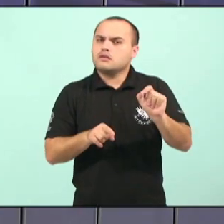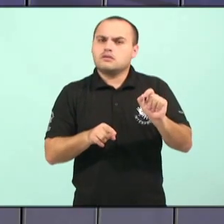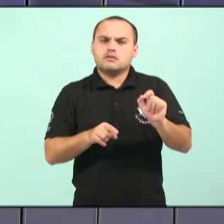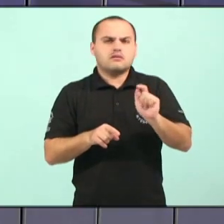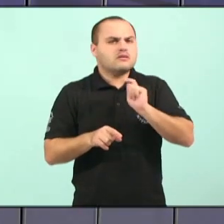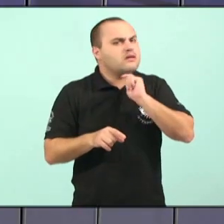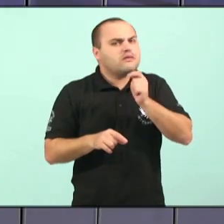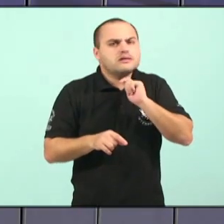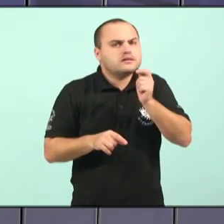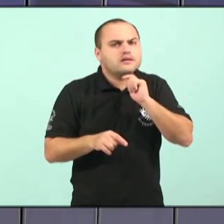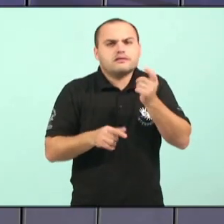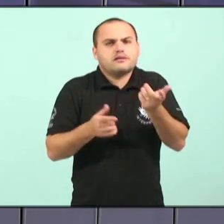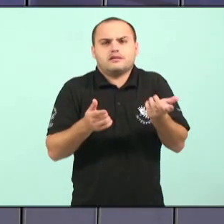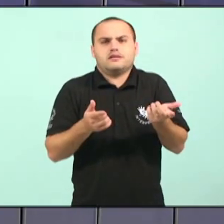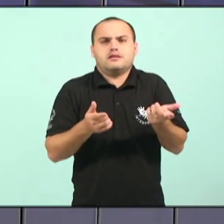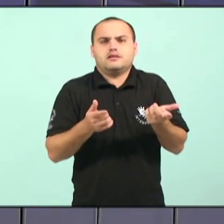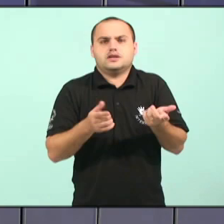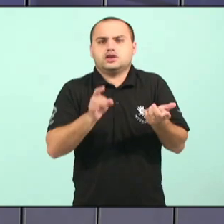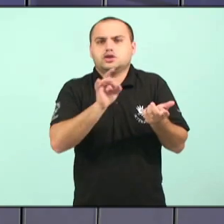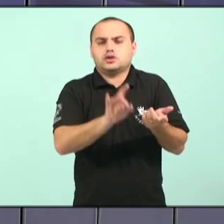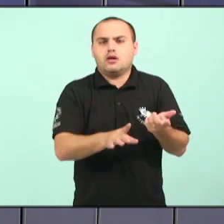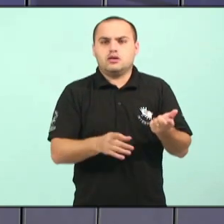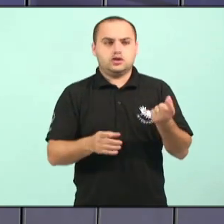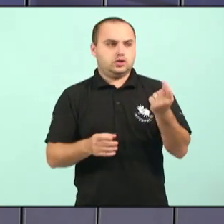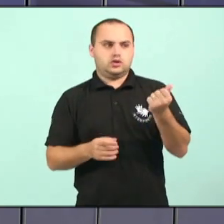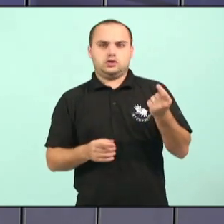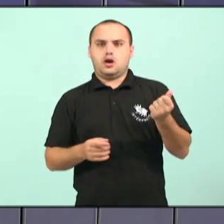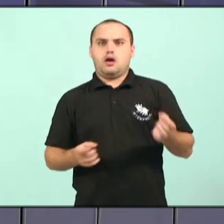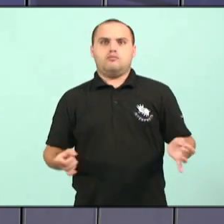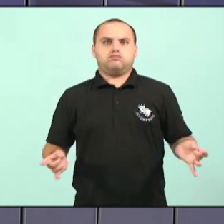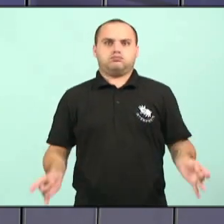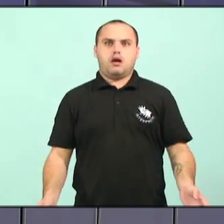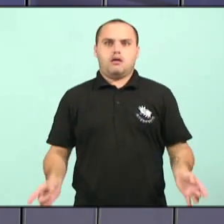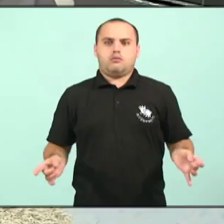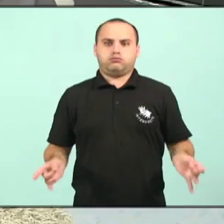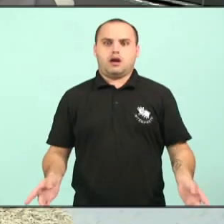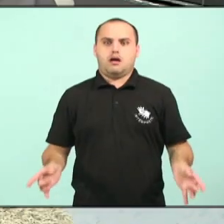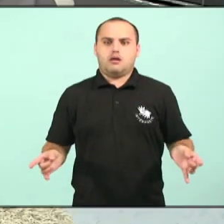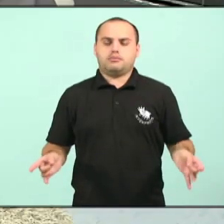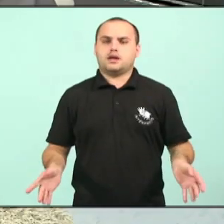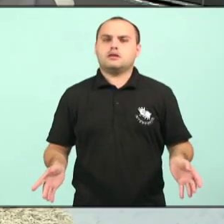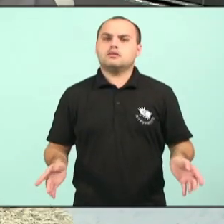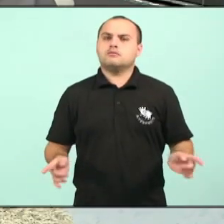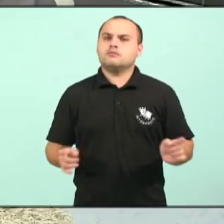mais a questão somente do dinheiro, da questão...